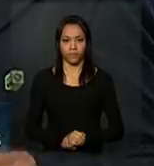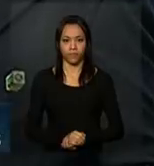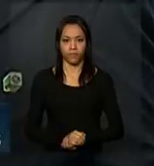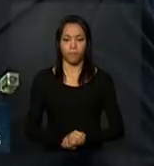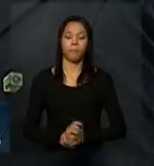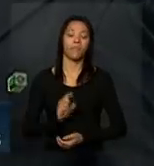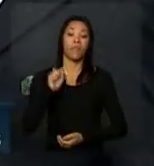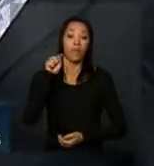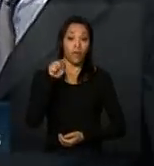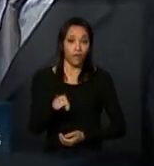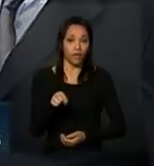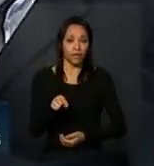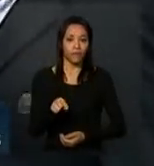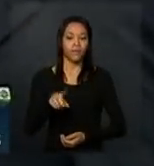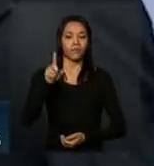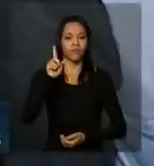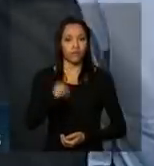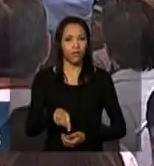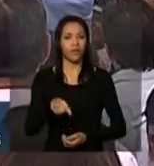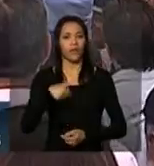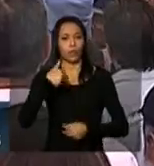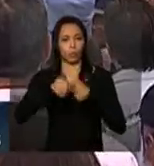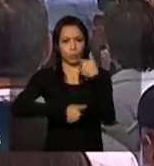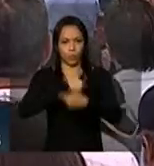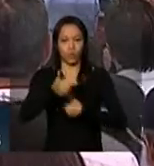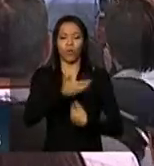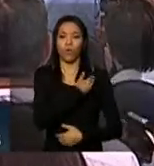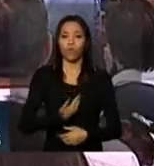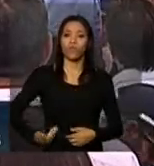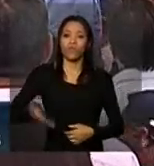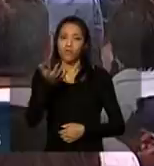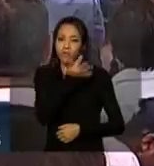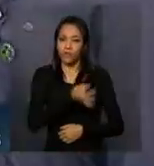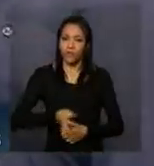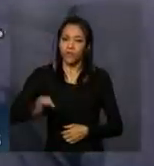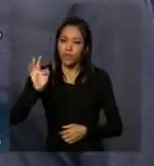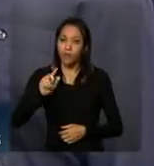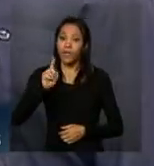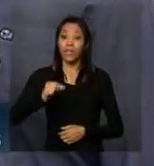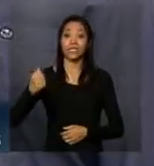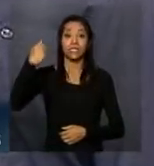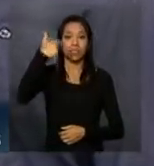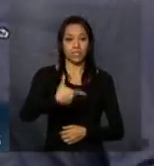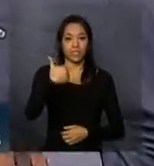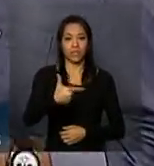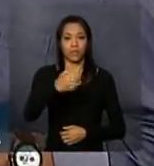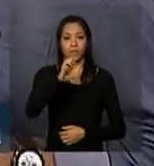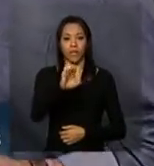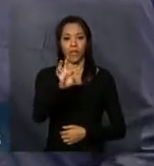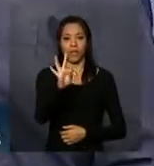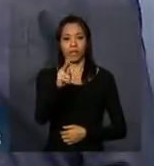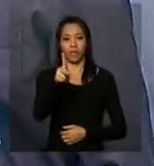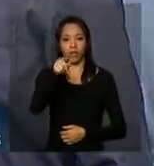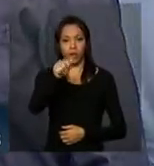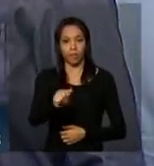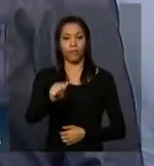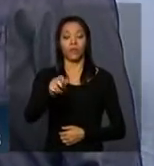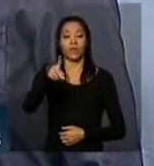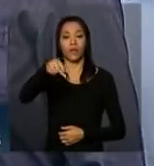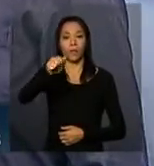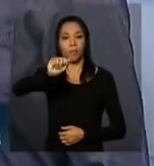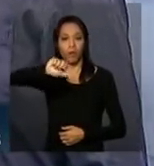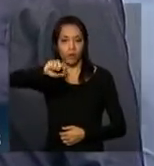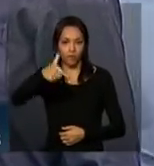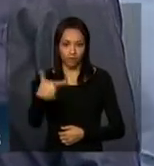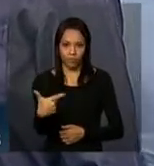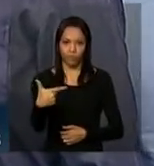Santos uma iniciativa do governo federal que faz parte da segunda etapa do programa de aceleração do crescimento o